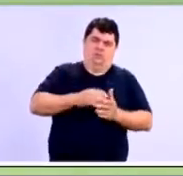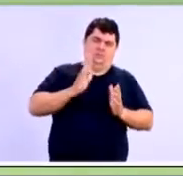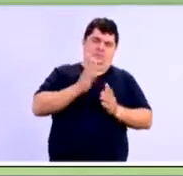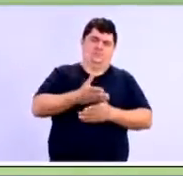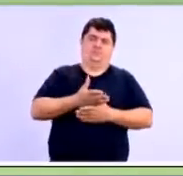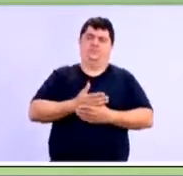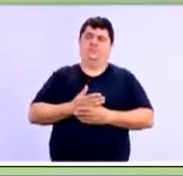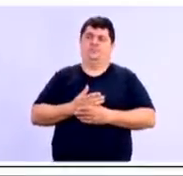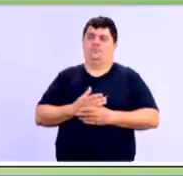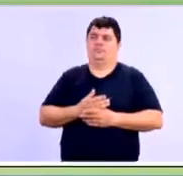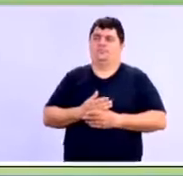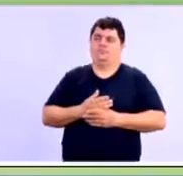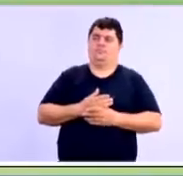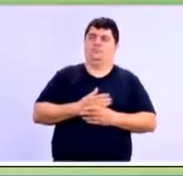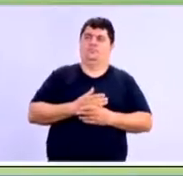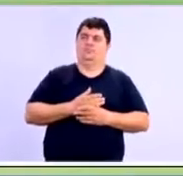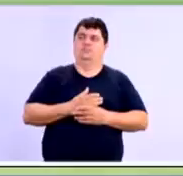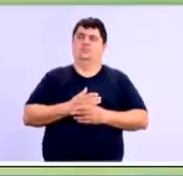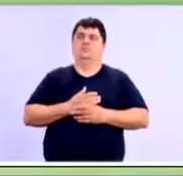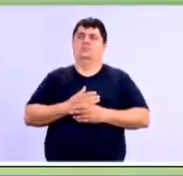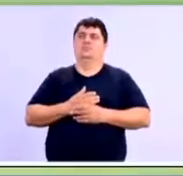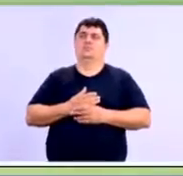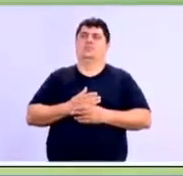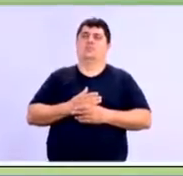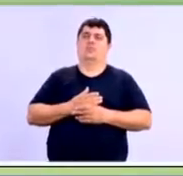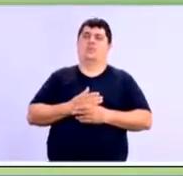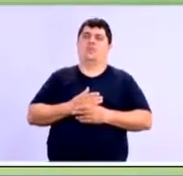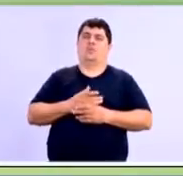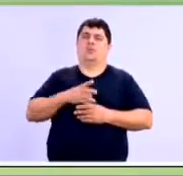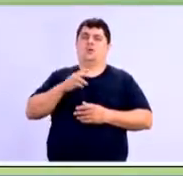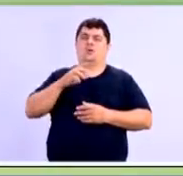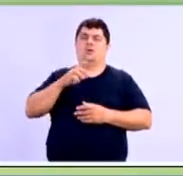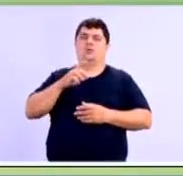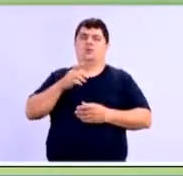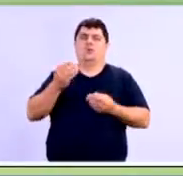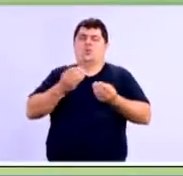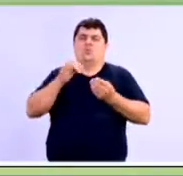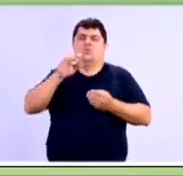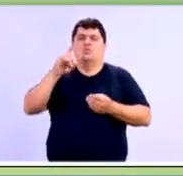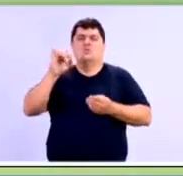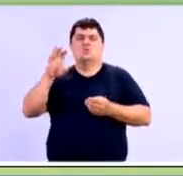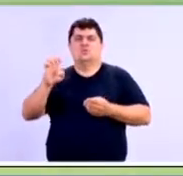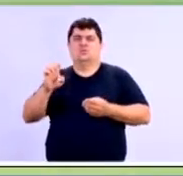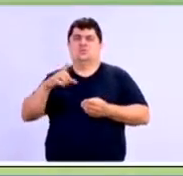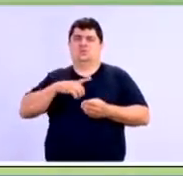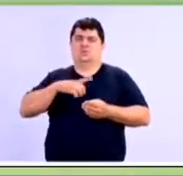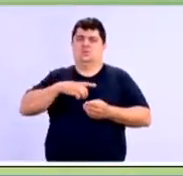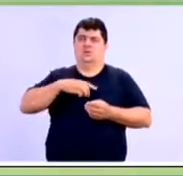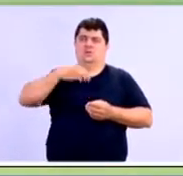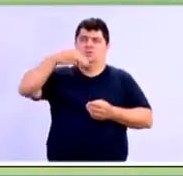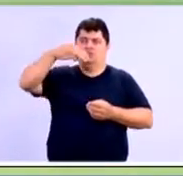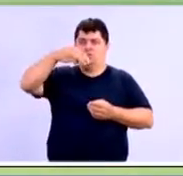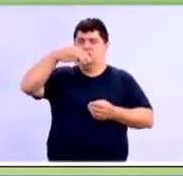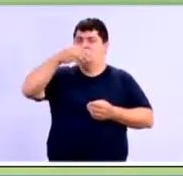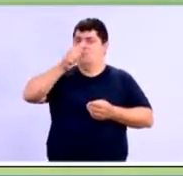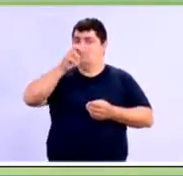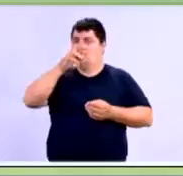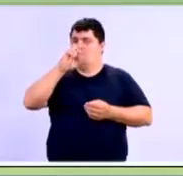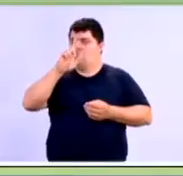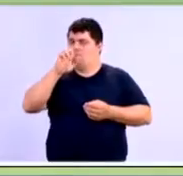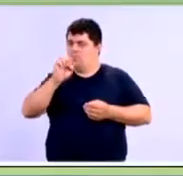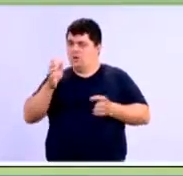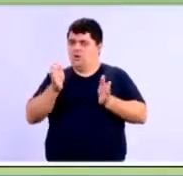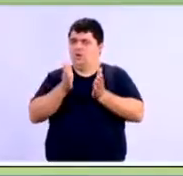fato receita. Ok? Quais índices de lucratividade que a gente vai trabalhar? A gente vai trabalhar uma margem bruta e